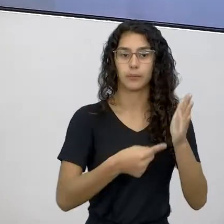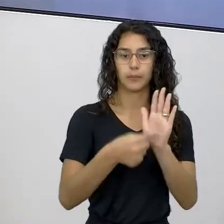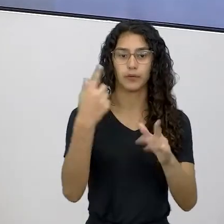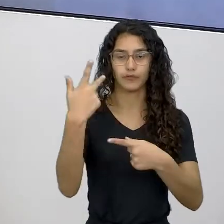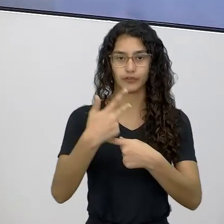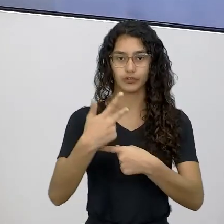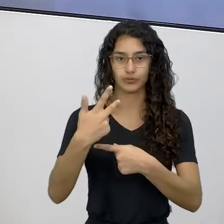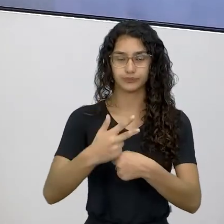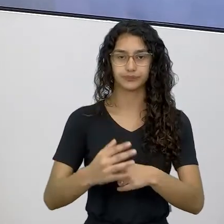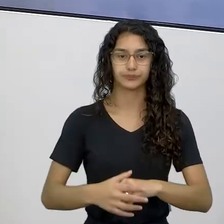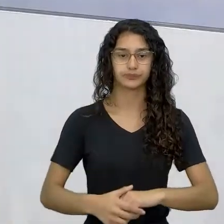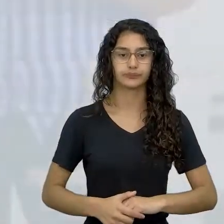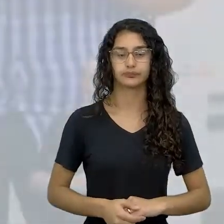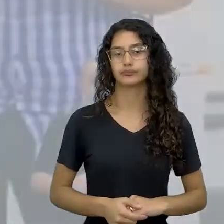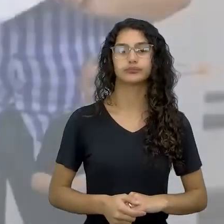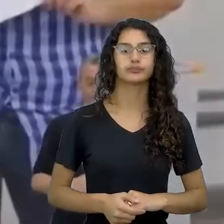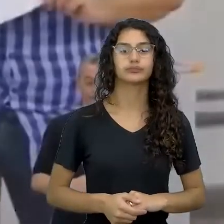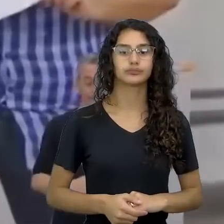vídeo, por favor?